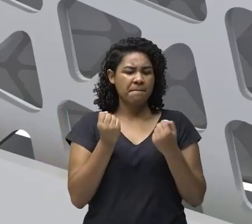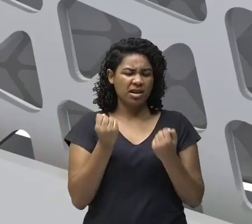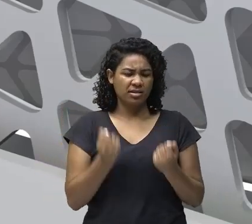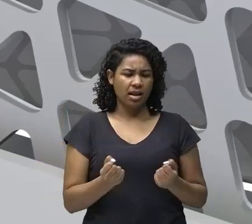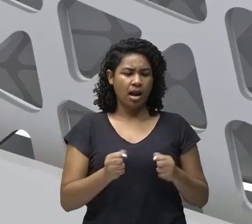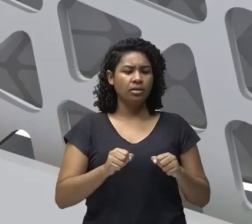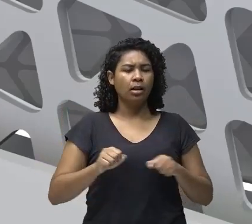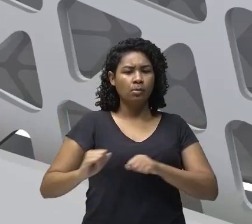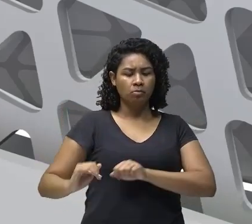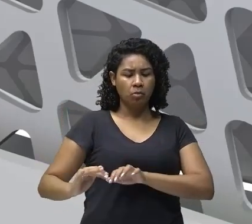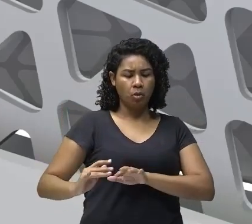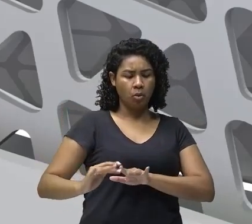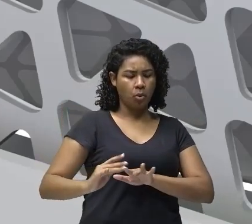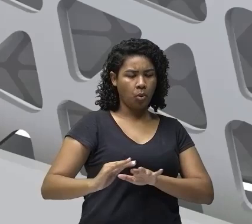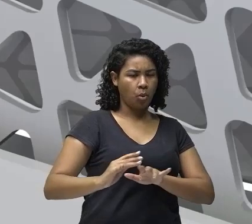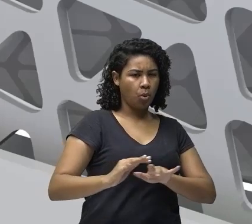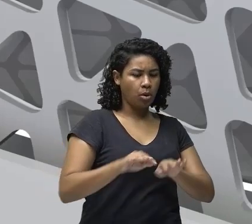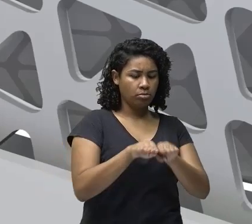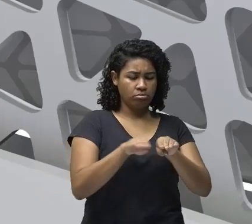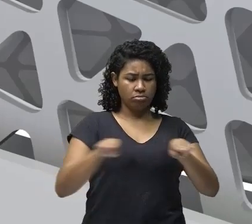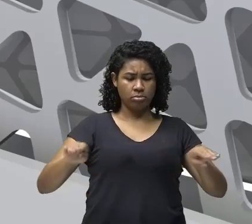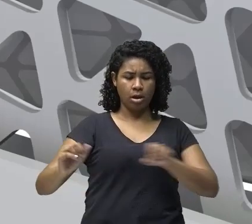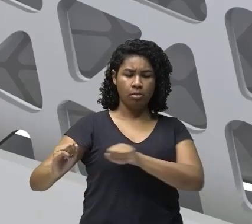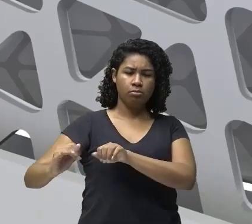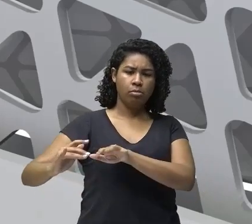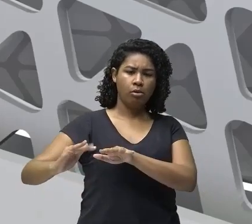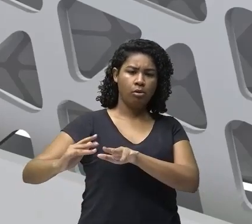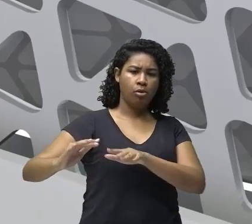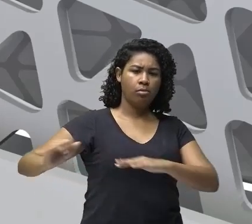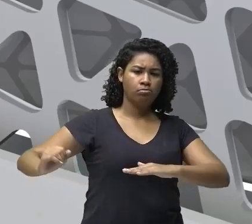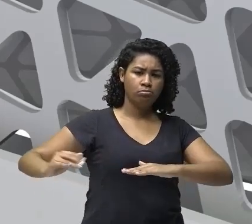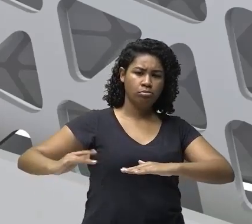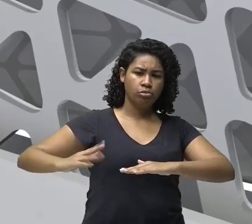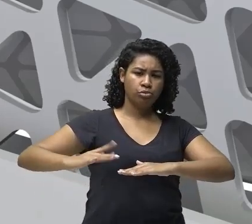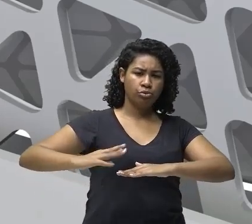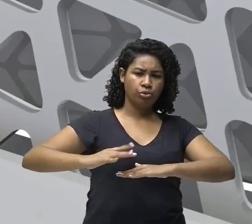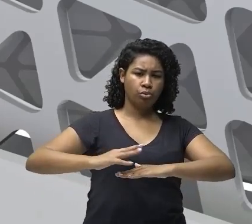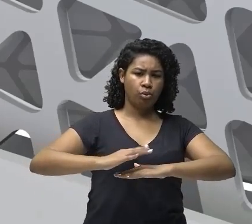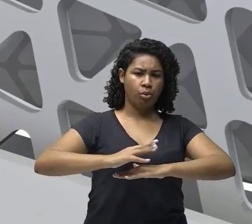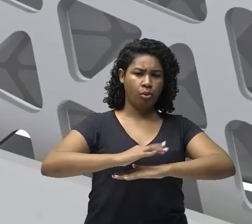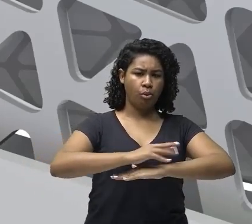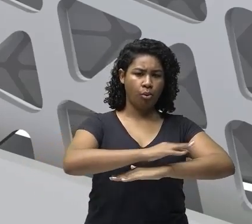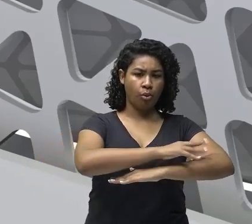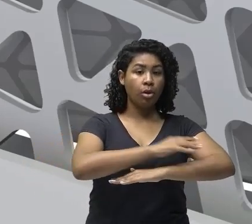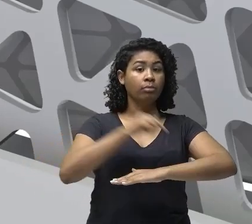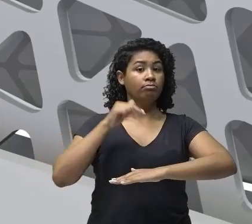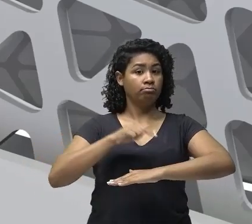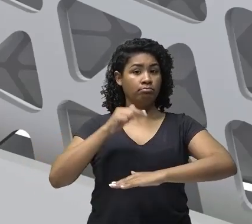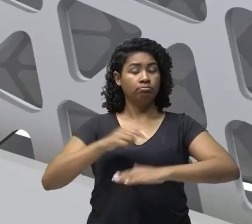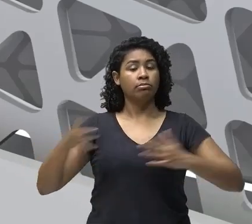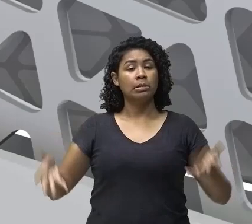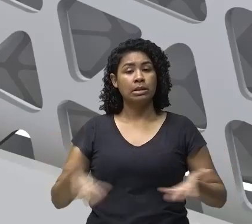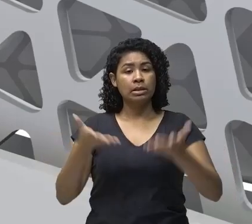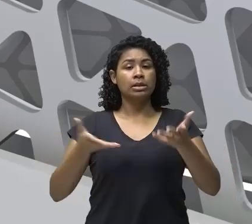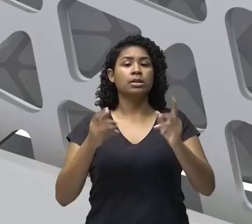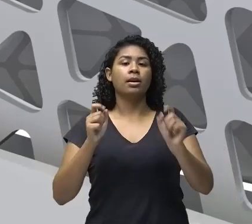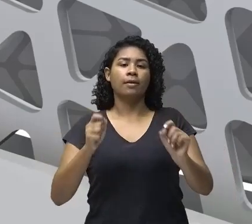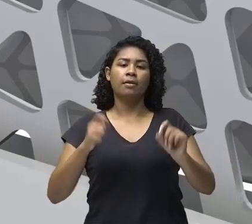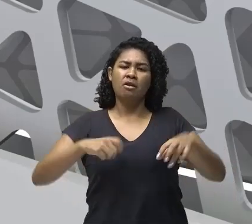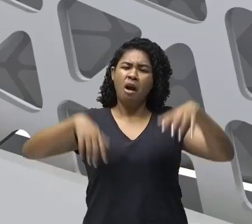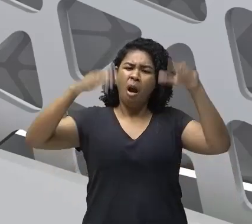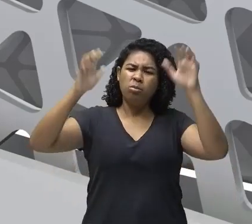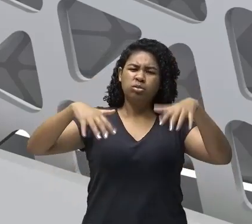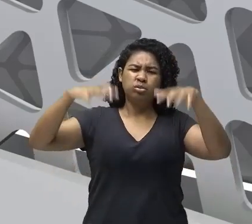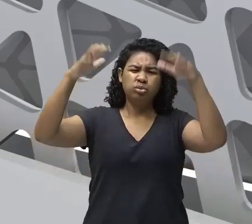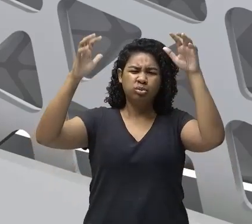isso ocasiona aí toda essas chuvas torrenciais, muitas trovoadas, tudo